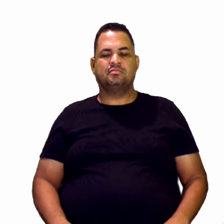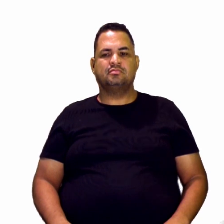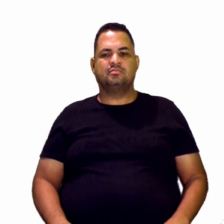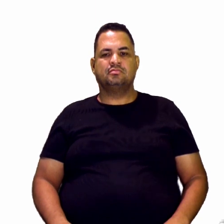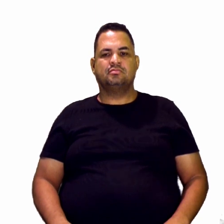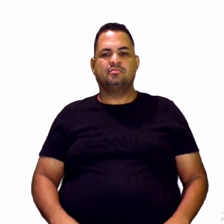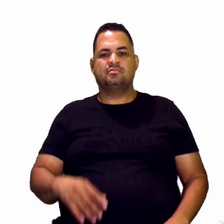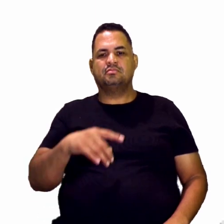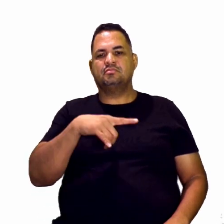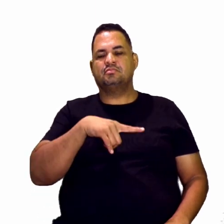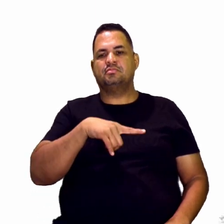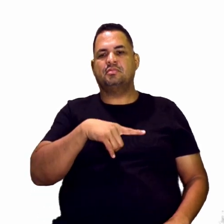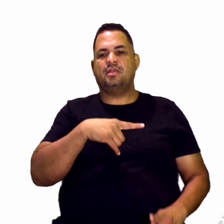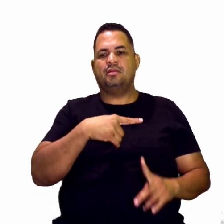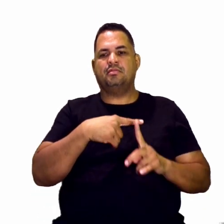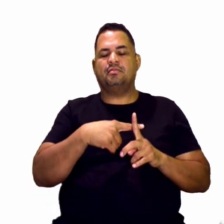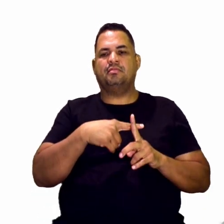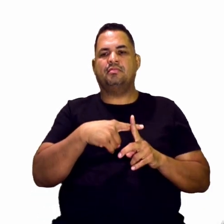mais